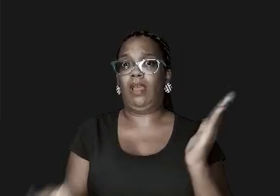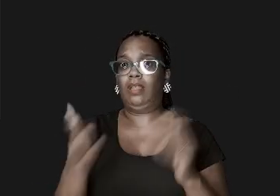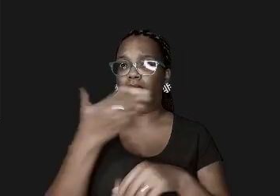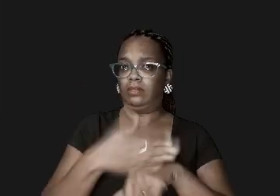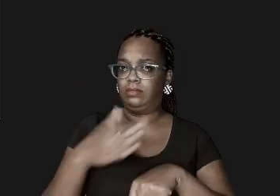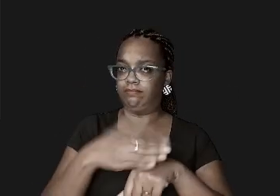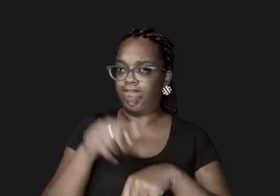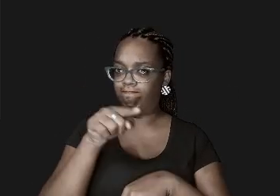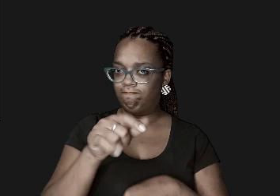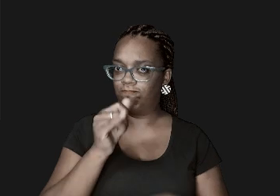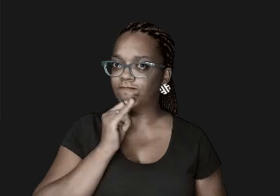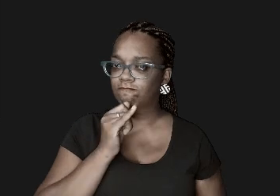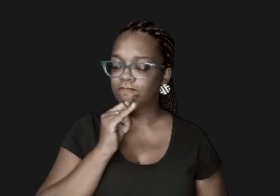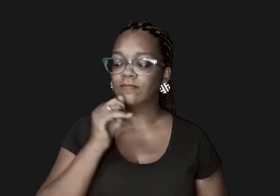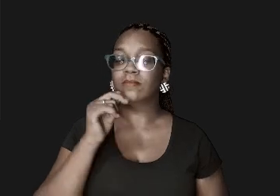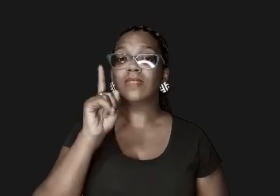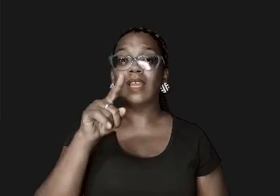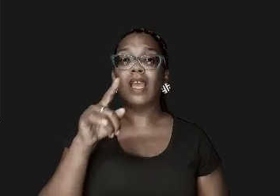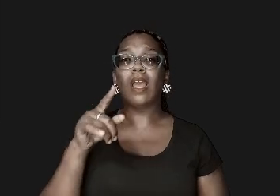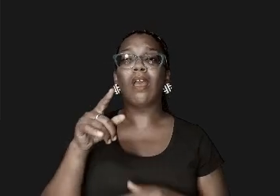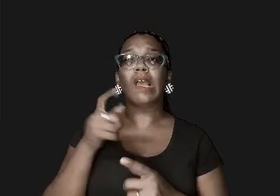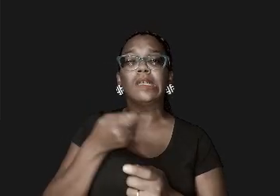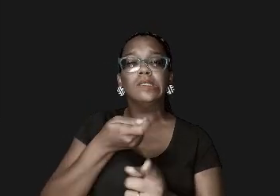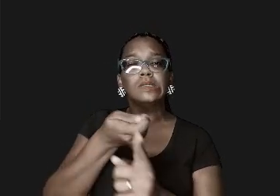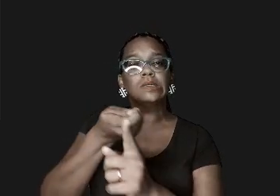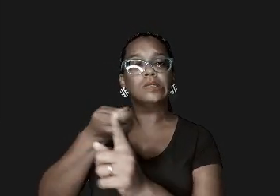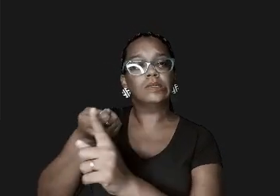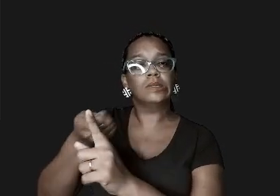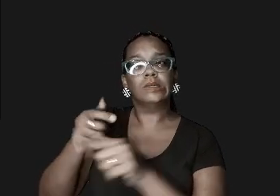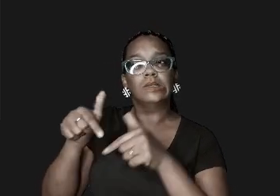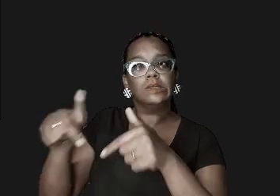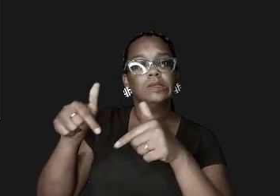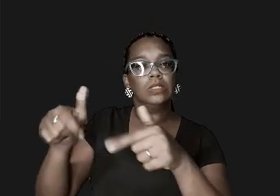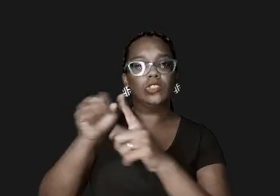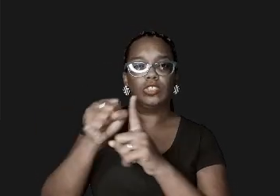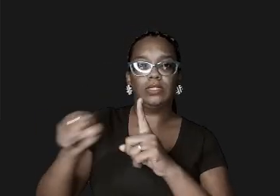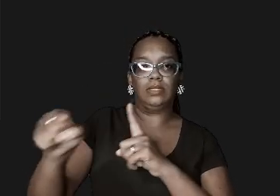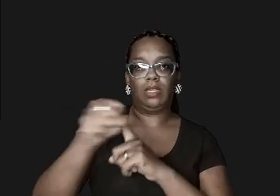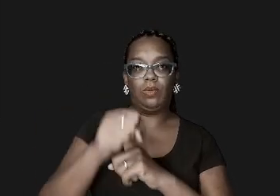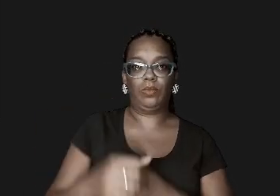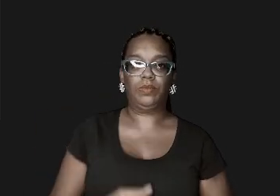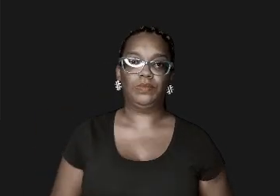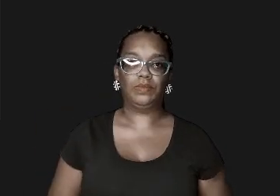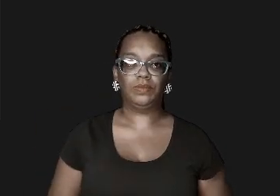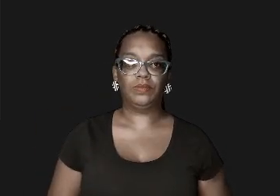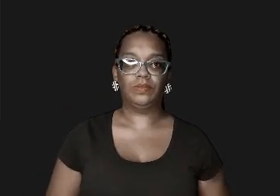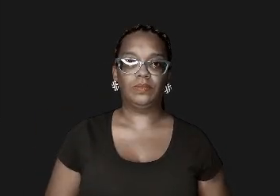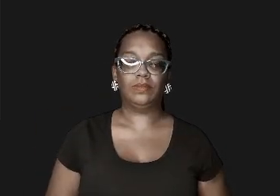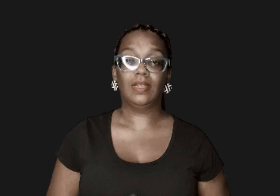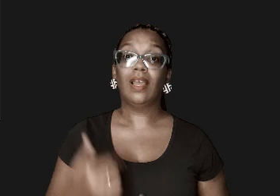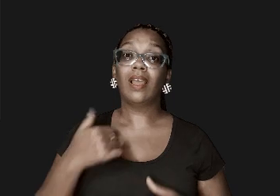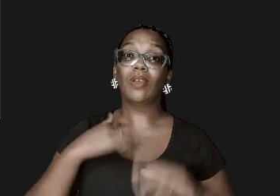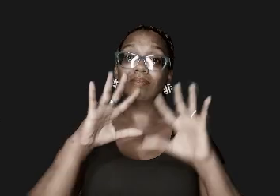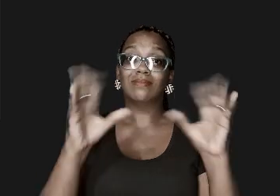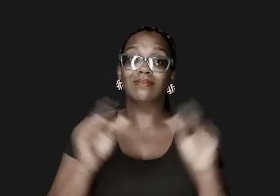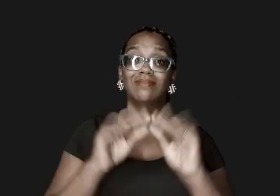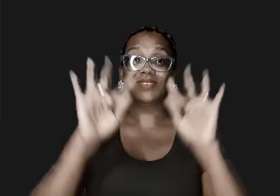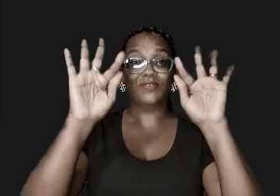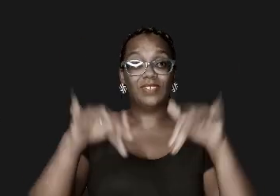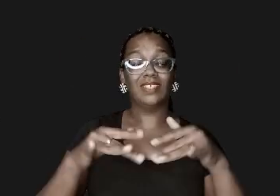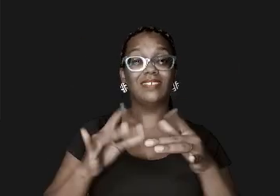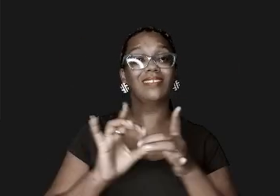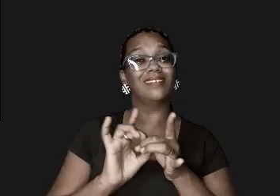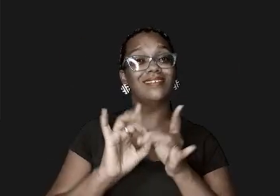uma manipulação burra para alguns né porque são os que mais perdem com esse tipo de prática uma espécie de